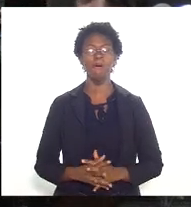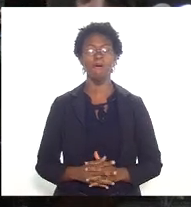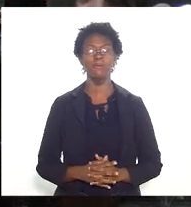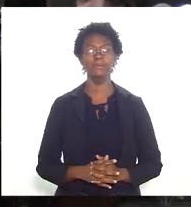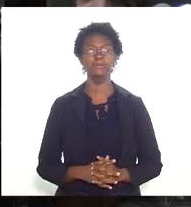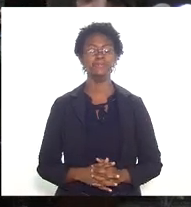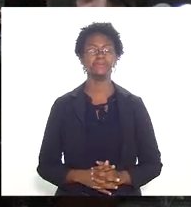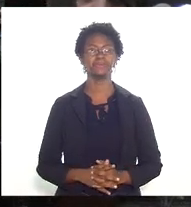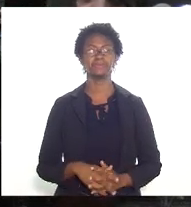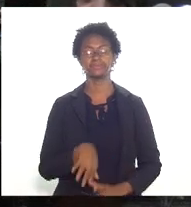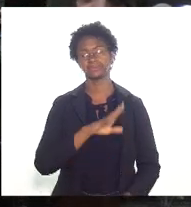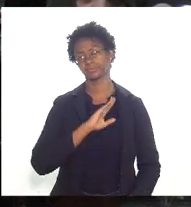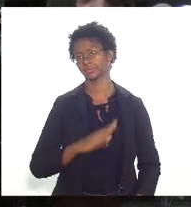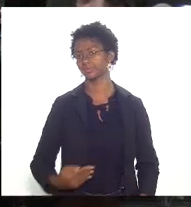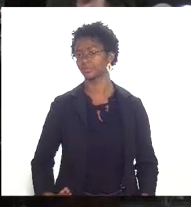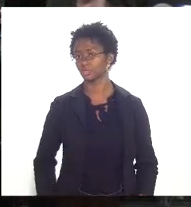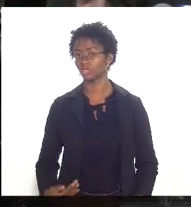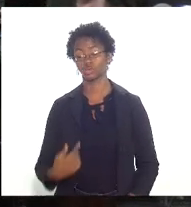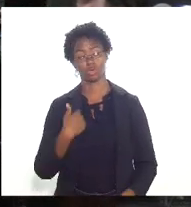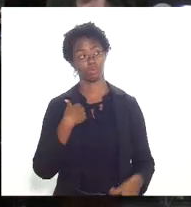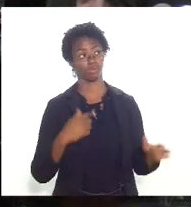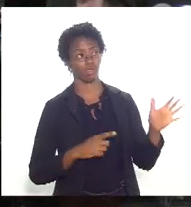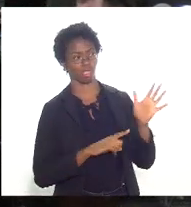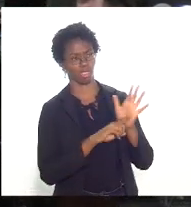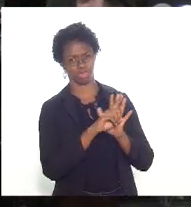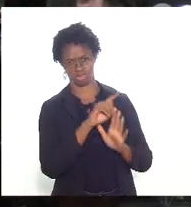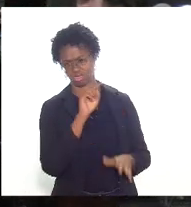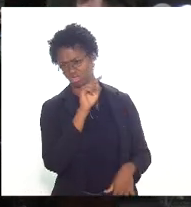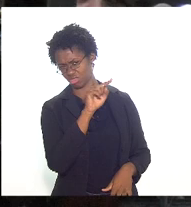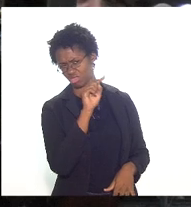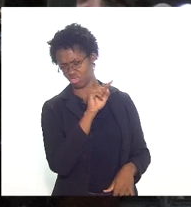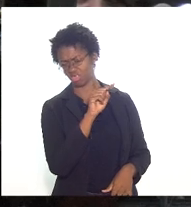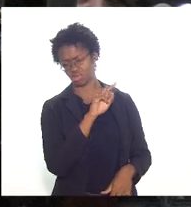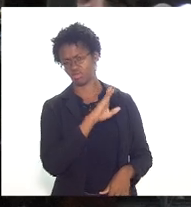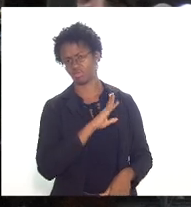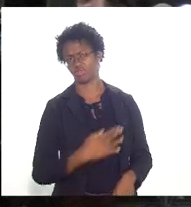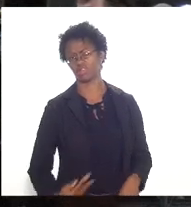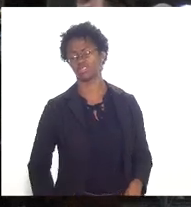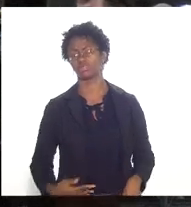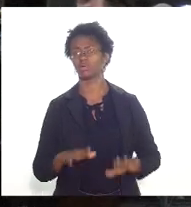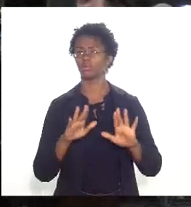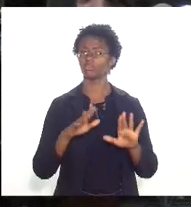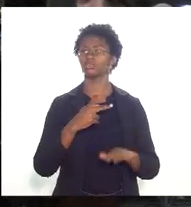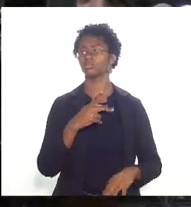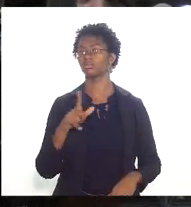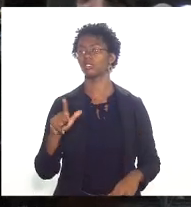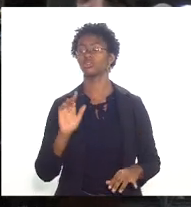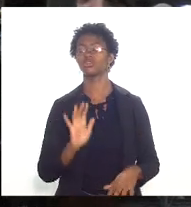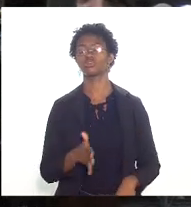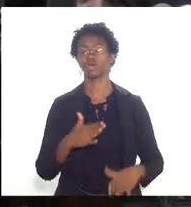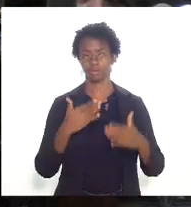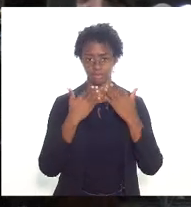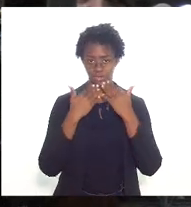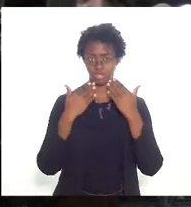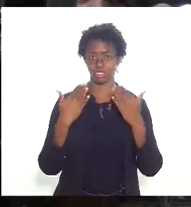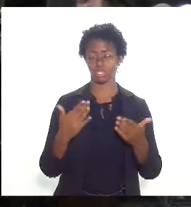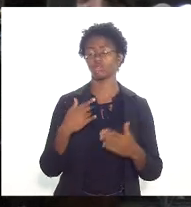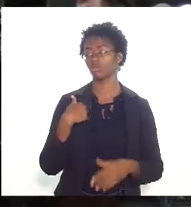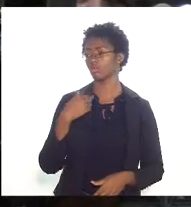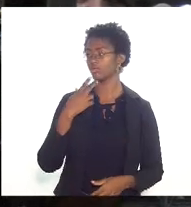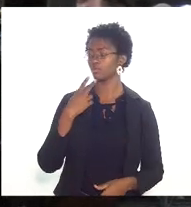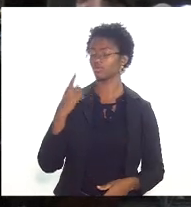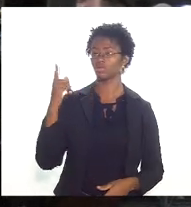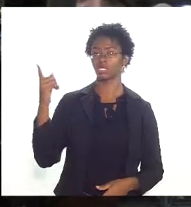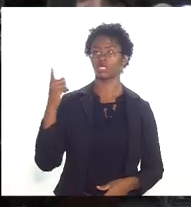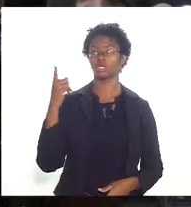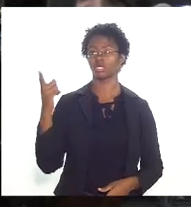governador foi consultado sim É mas o projeto já estava apresentada e eu mandei a matéria que saiu no